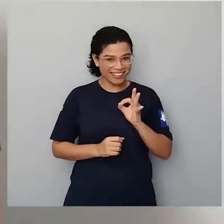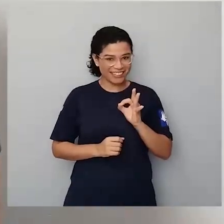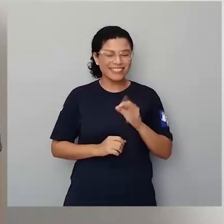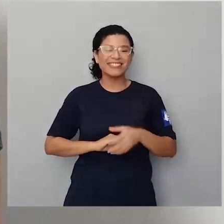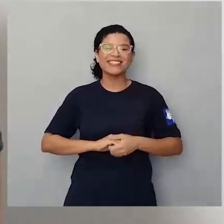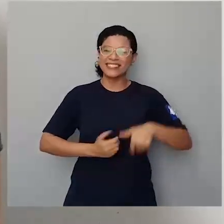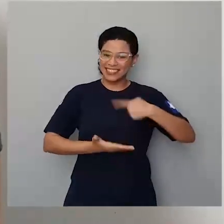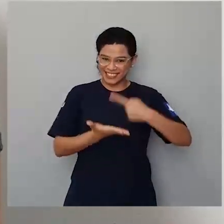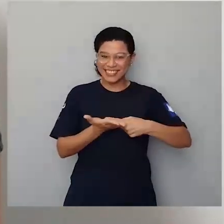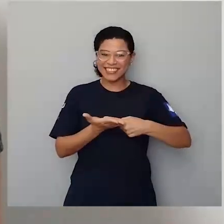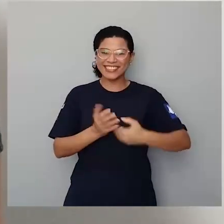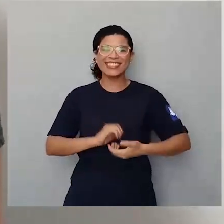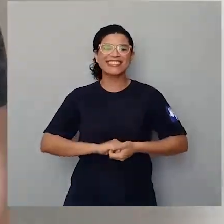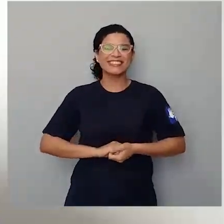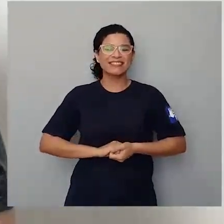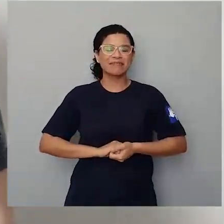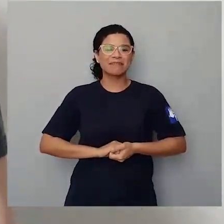por elas, certo?